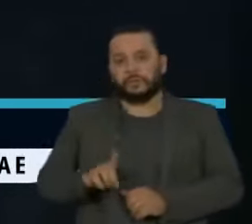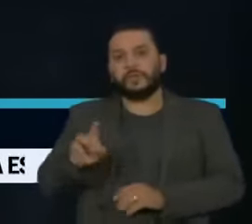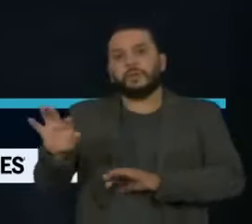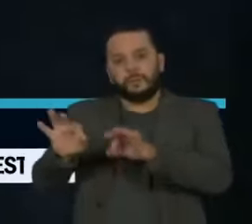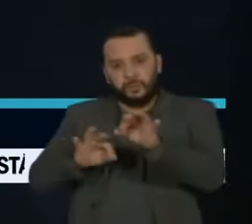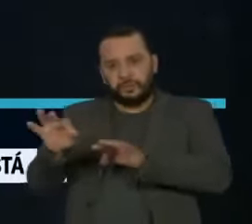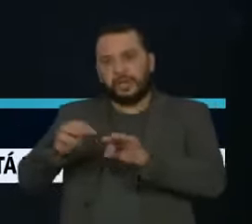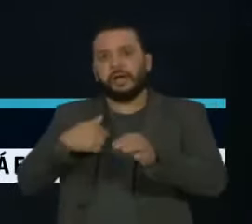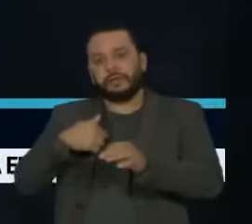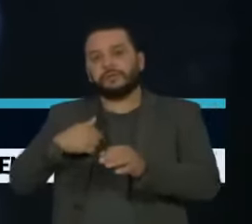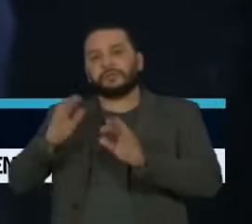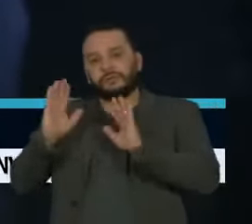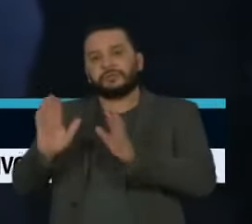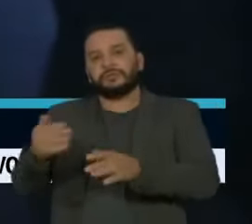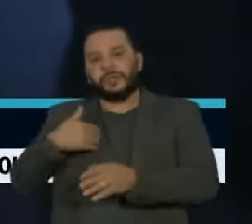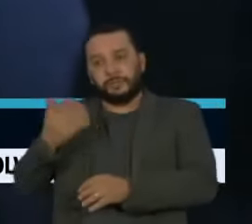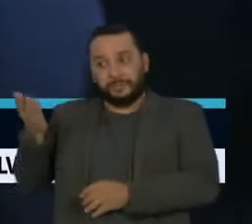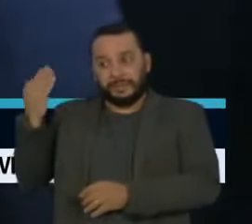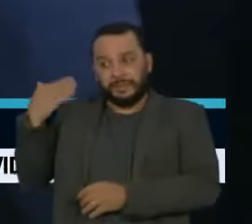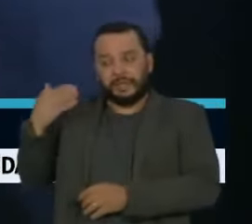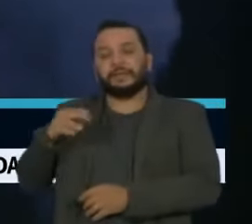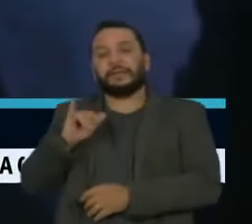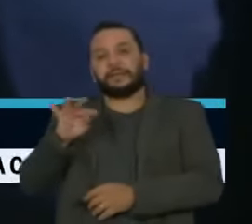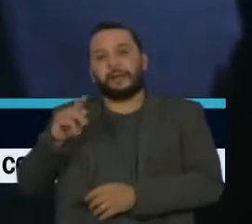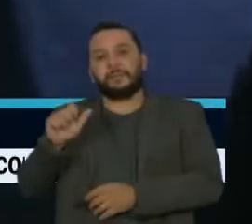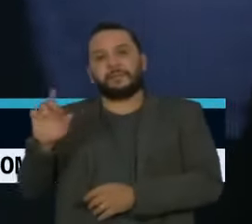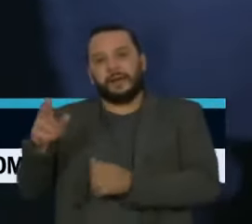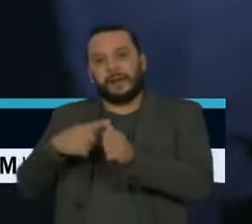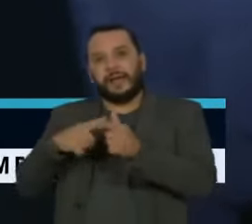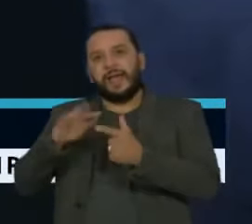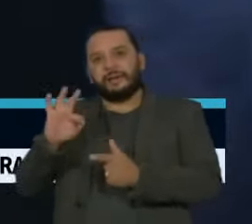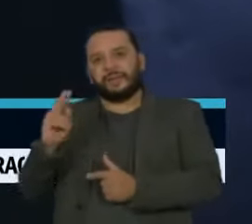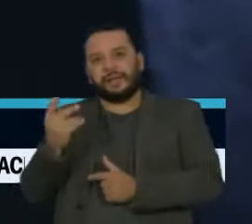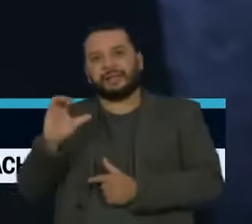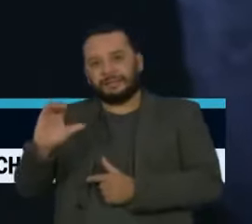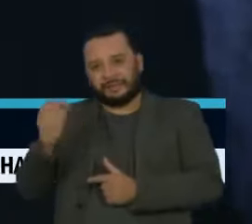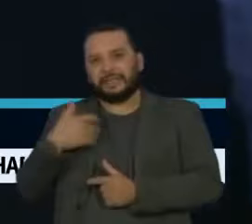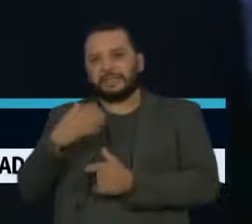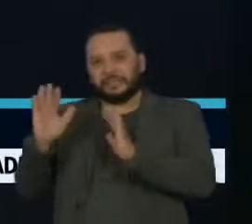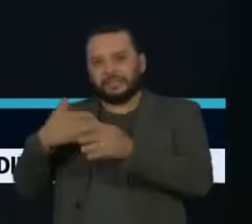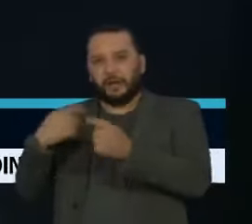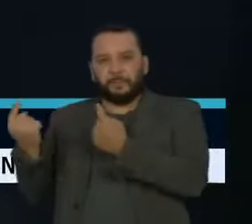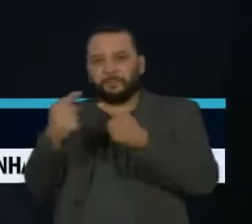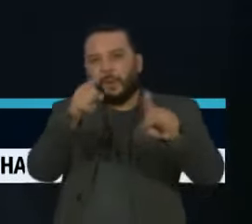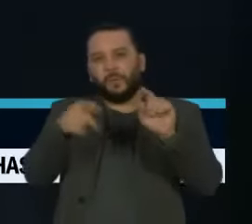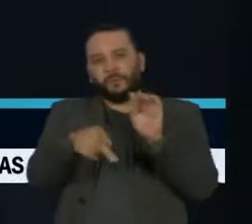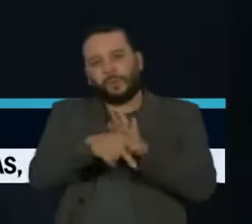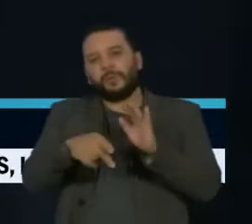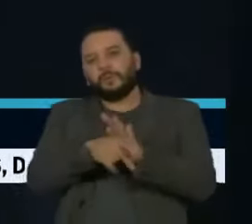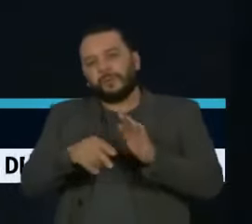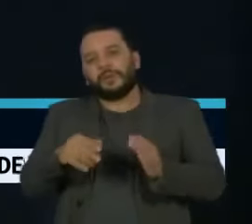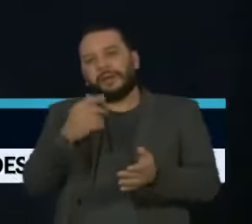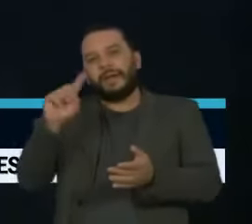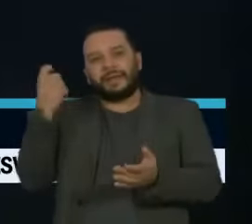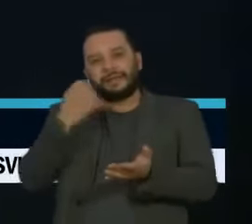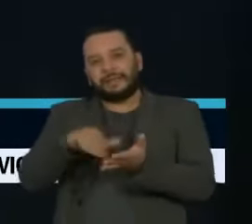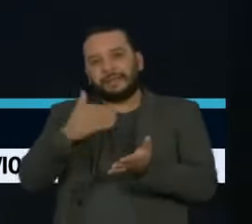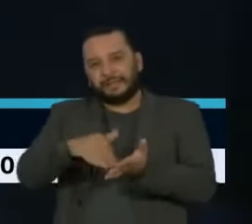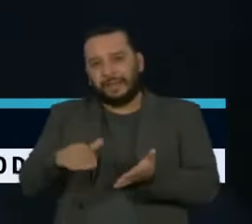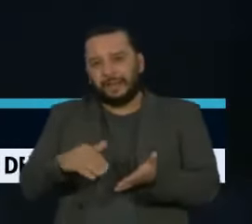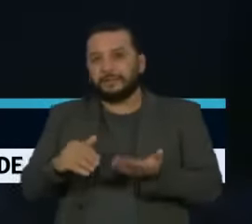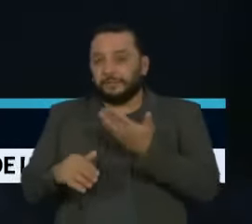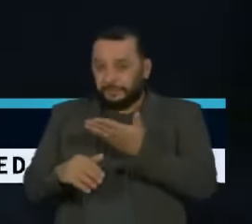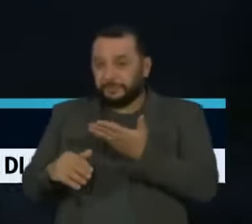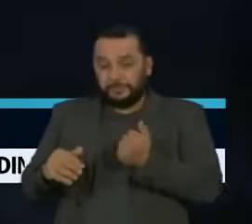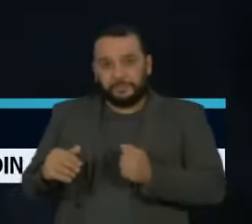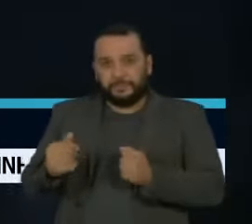desestatização nos governos Itamar Franco e Fernando Henrique Cardoso rebateu as declarações do ex-secretário Salim Matar. Para Helena